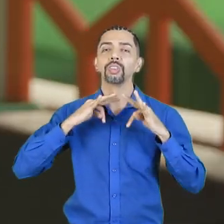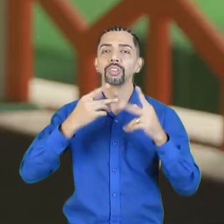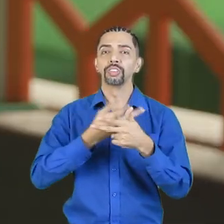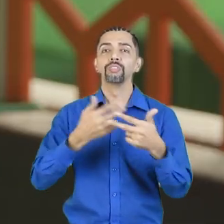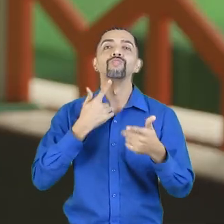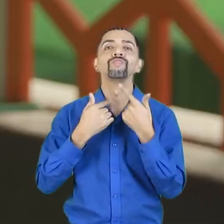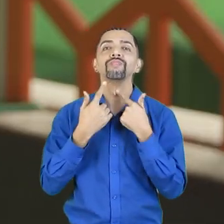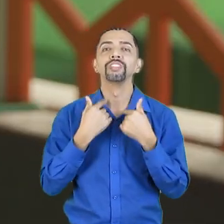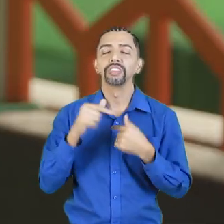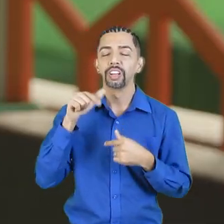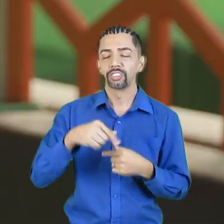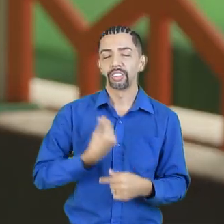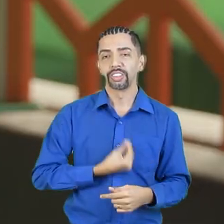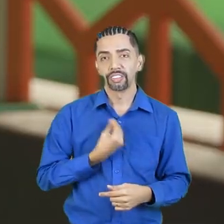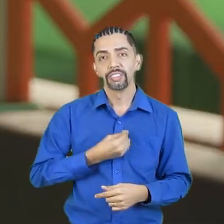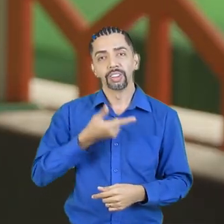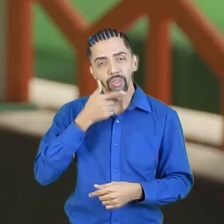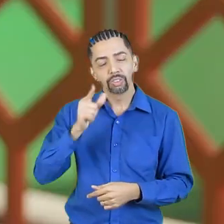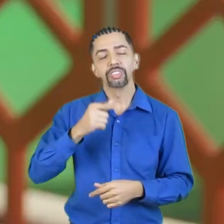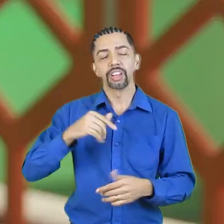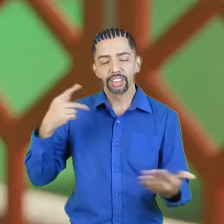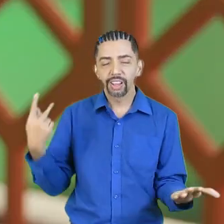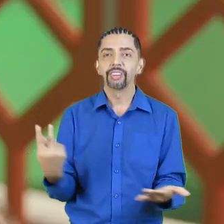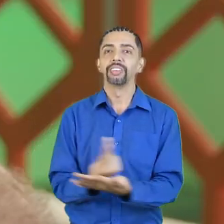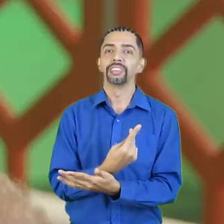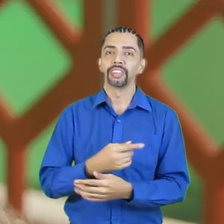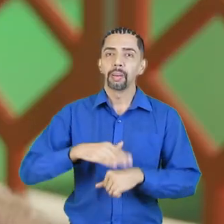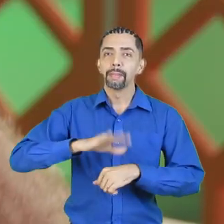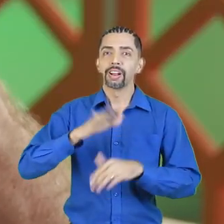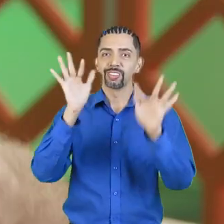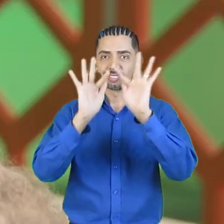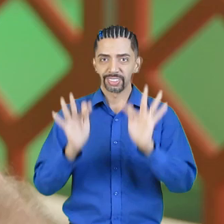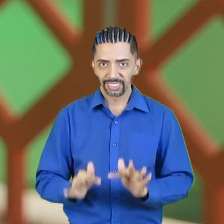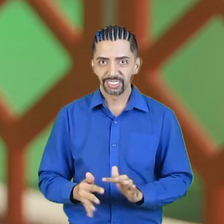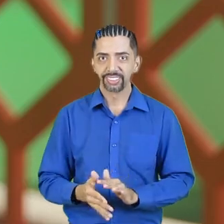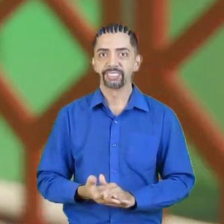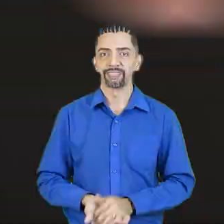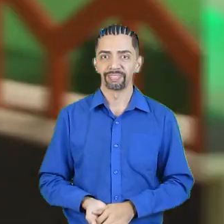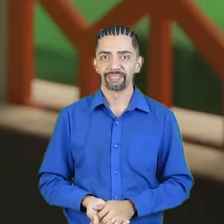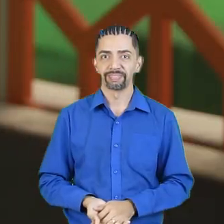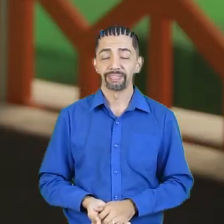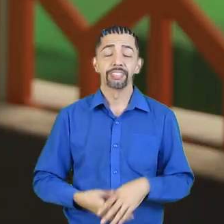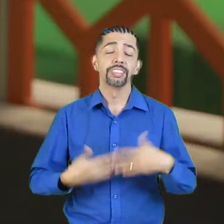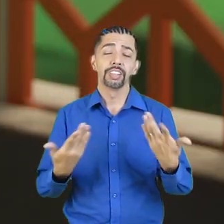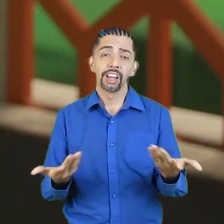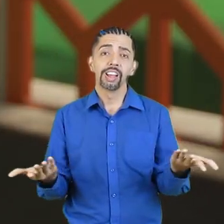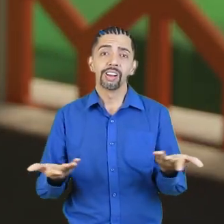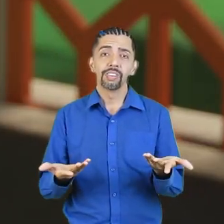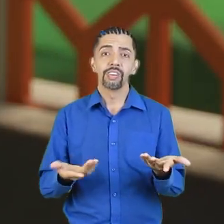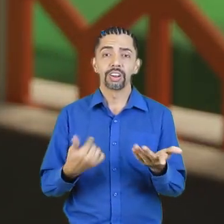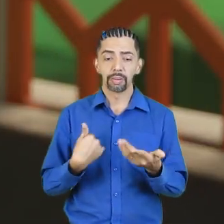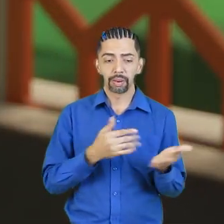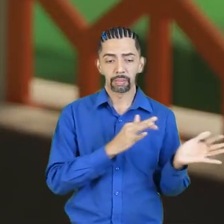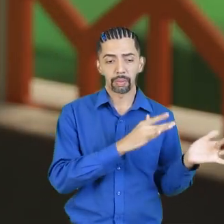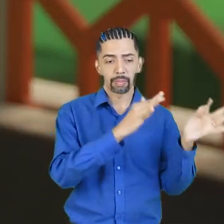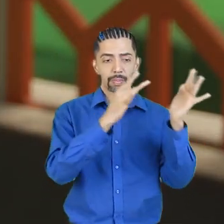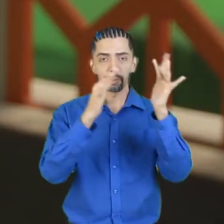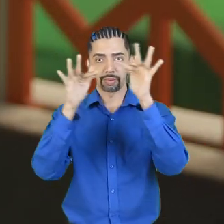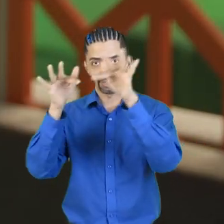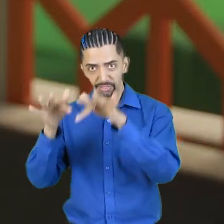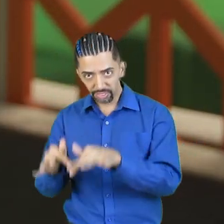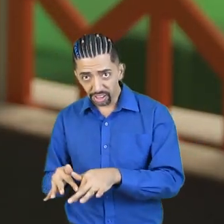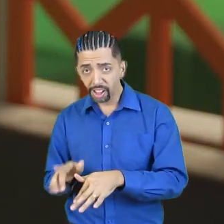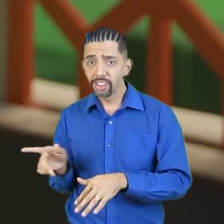realizar tudo que veio fazer na Terra. Em especial, serem mais felizes. E para fechar com chave de ouro